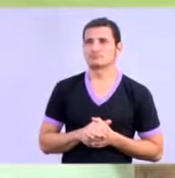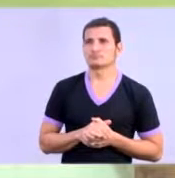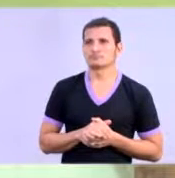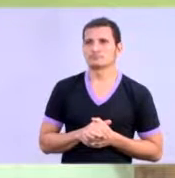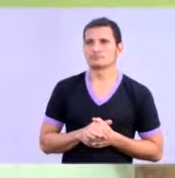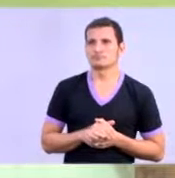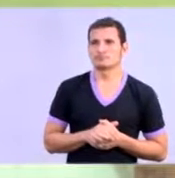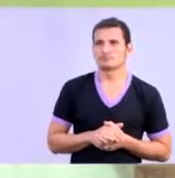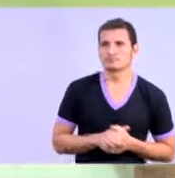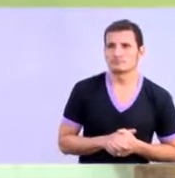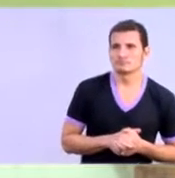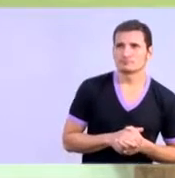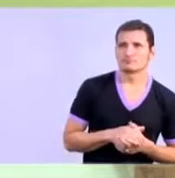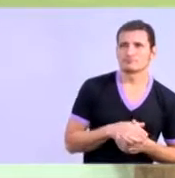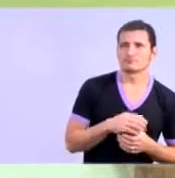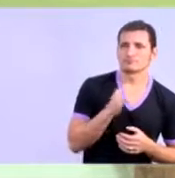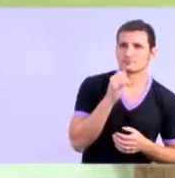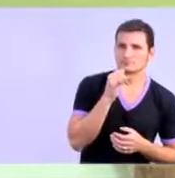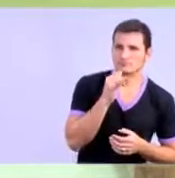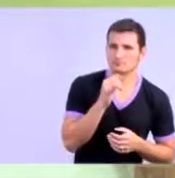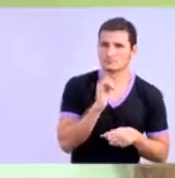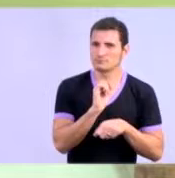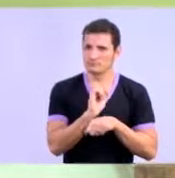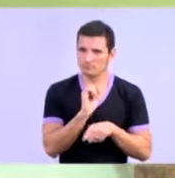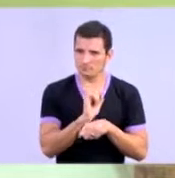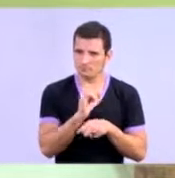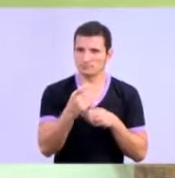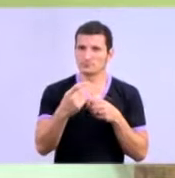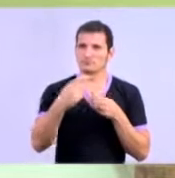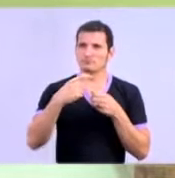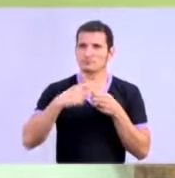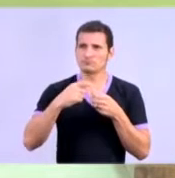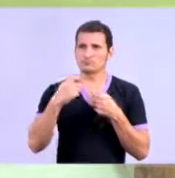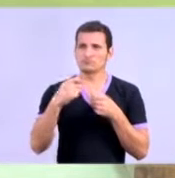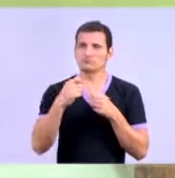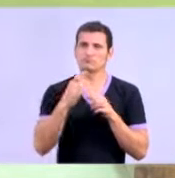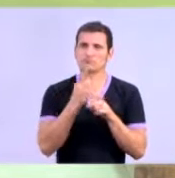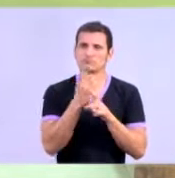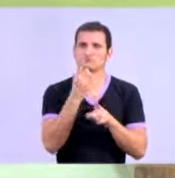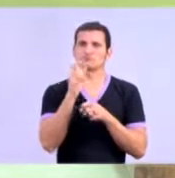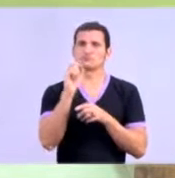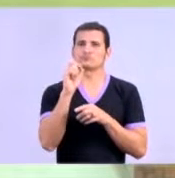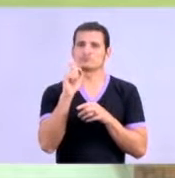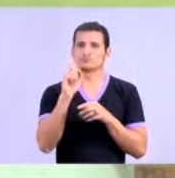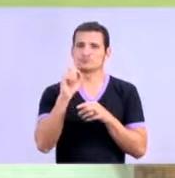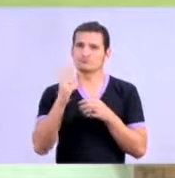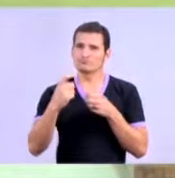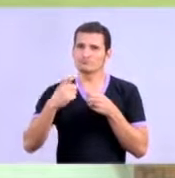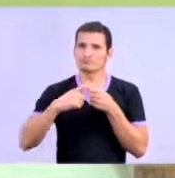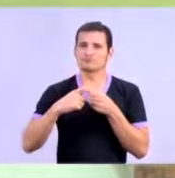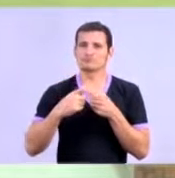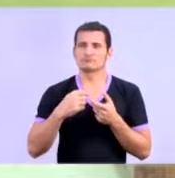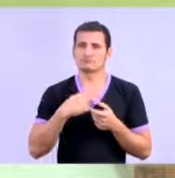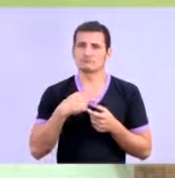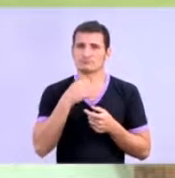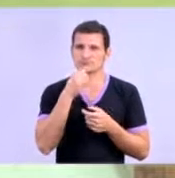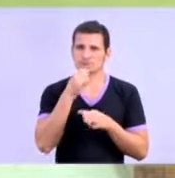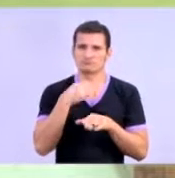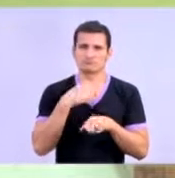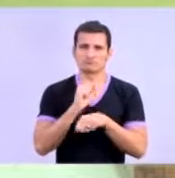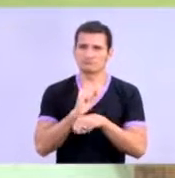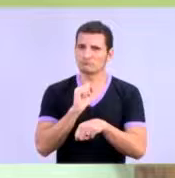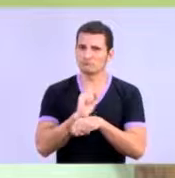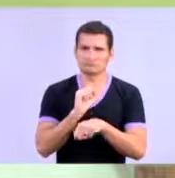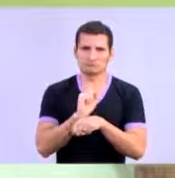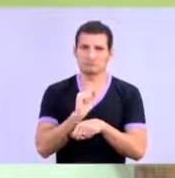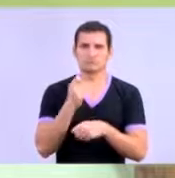questão do... Se eu espero um retorno, eu tenho que identificar o que vai retornar para mim. Se eu não espero, eu não